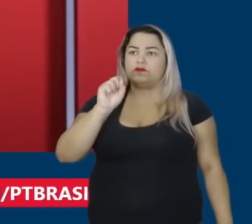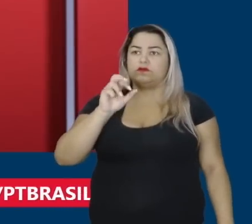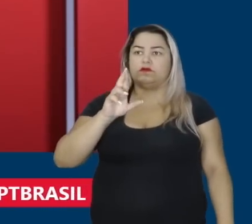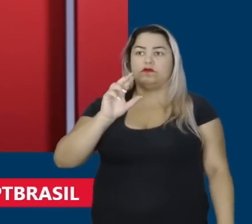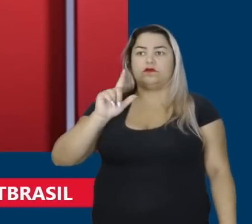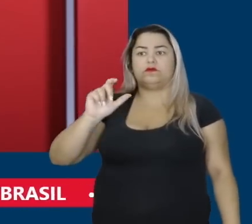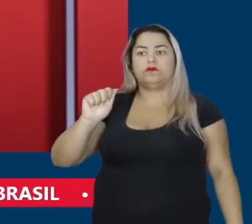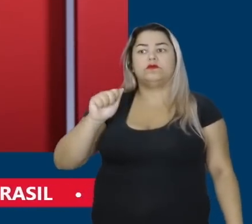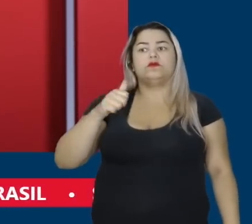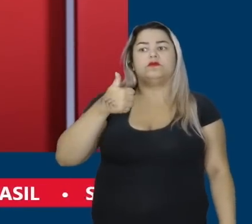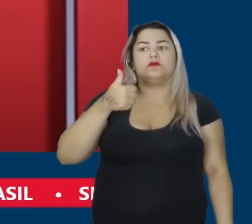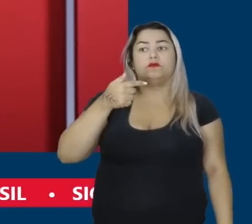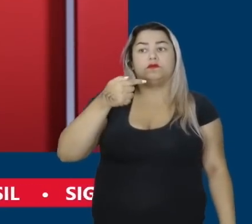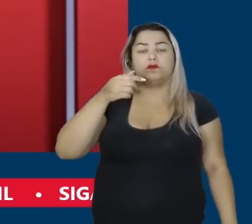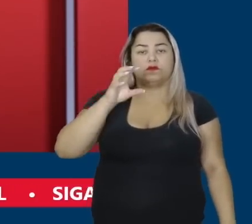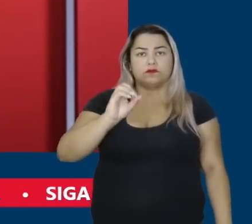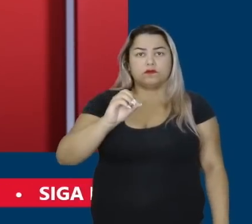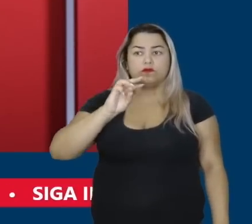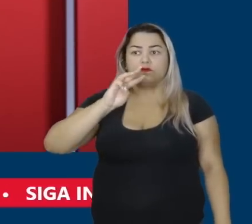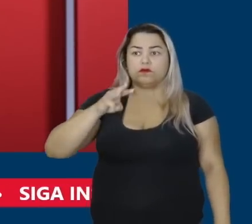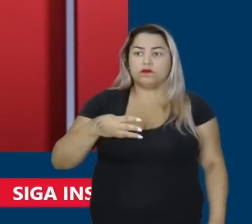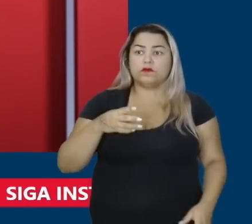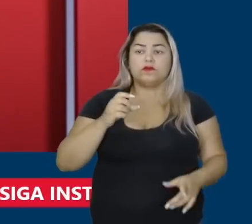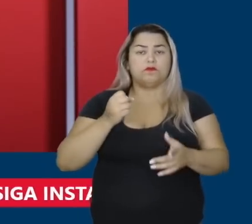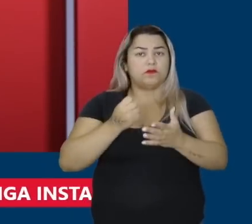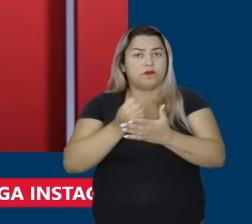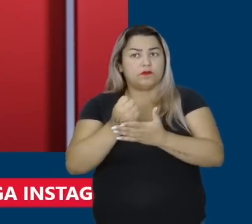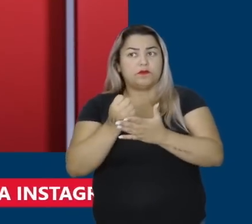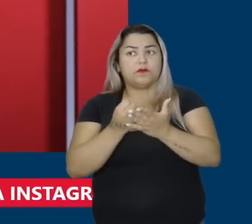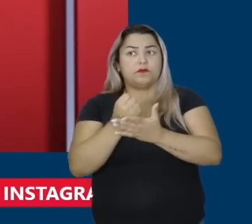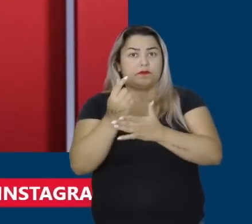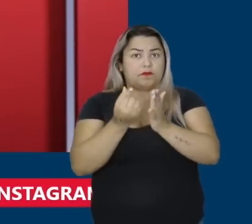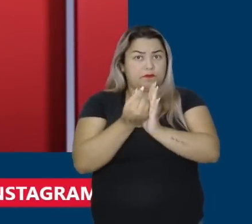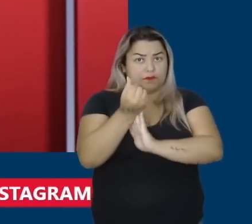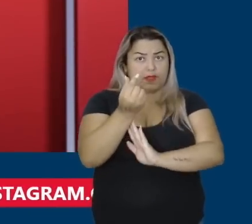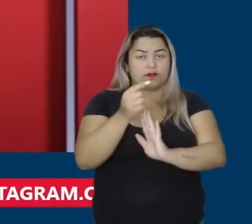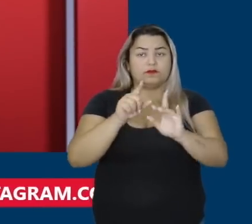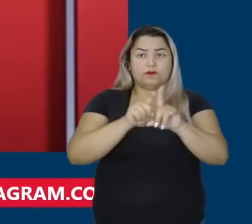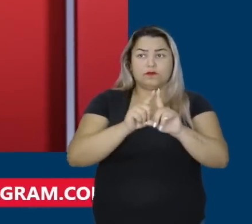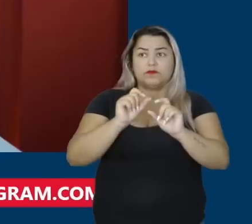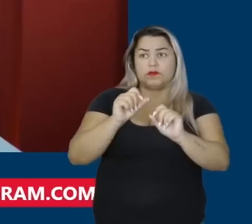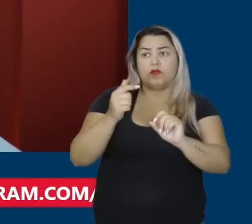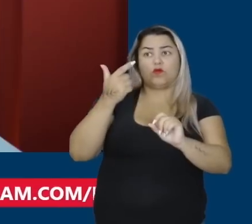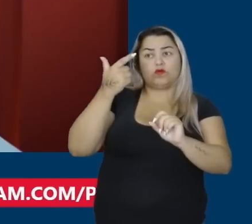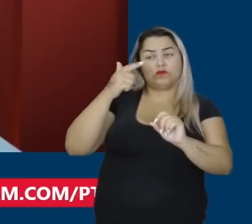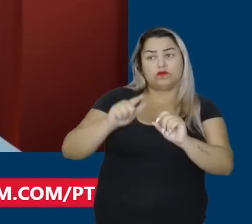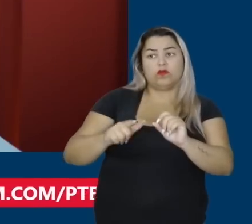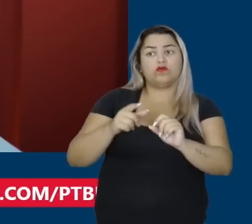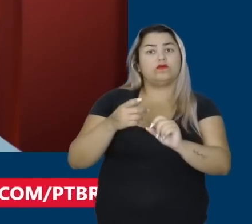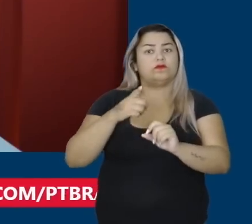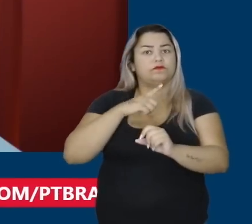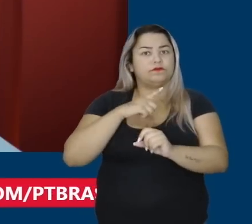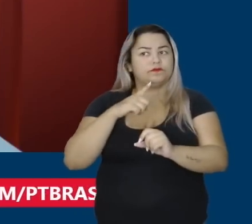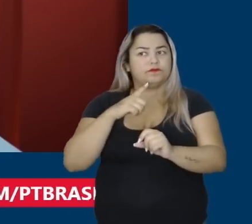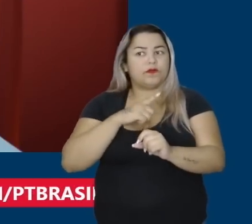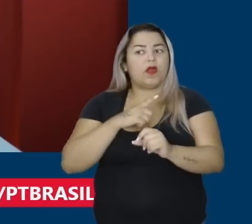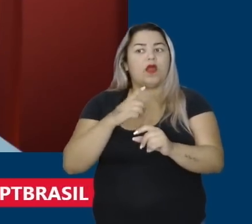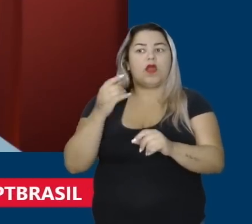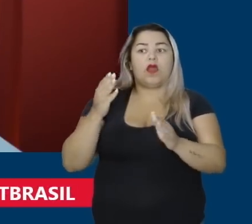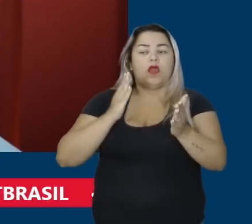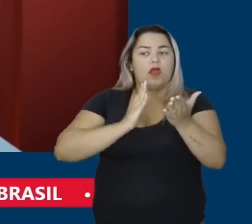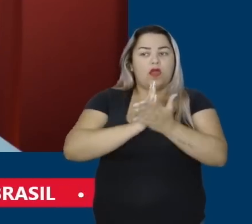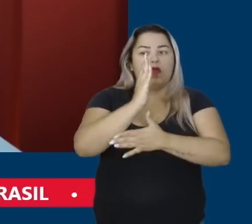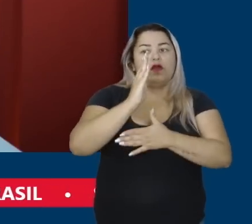70 milhões de brasileiros se livrem de suas dívidas, recuperem o crédito e as condições de consumo. Além de aprovar a importante